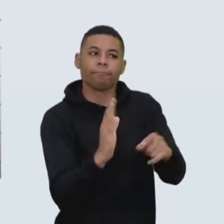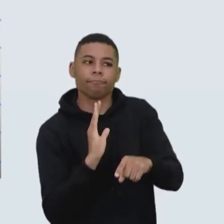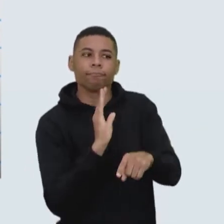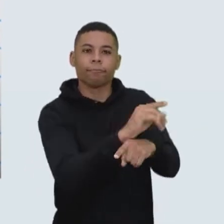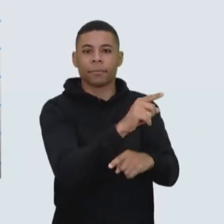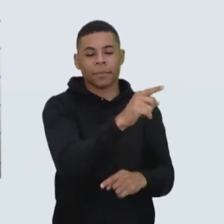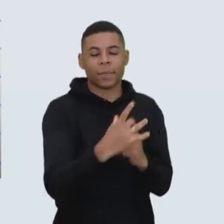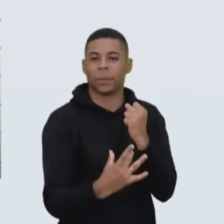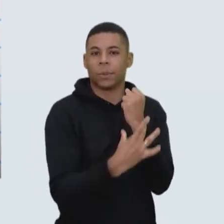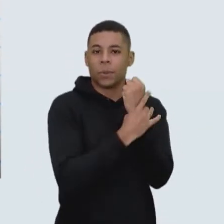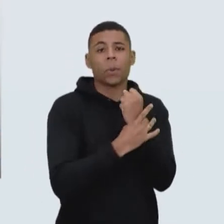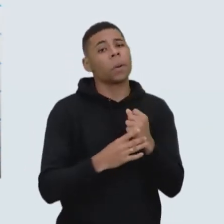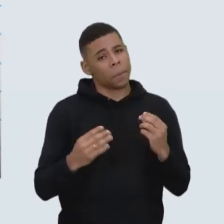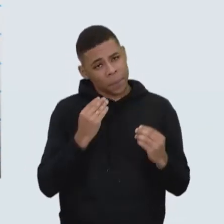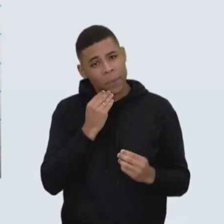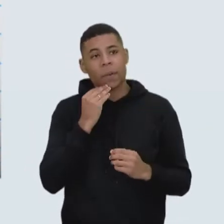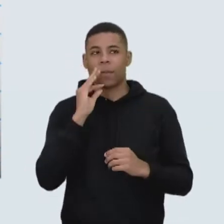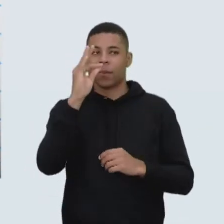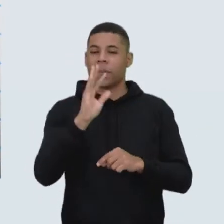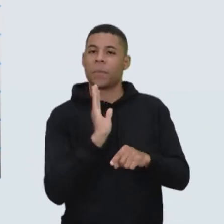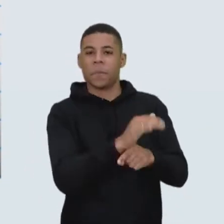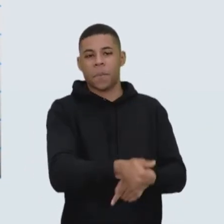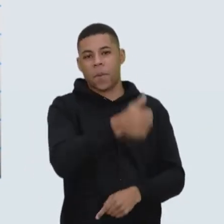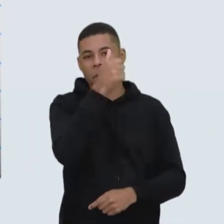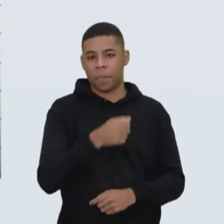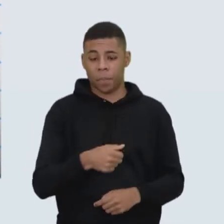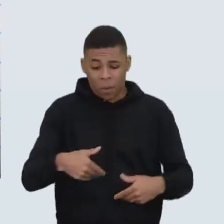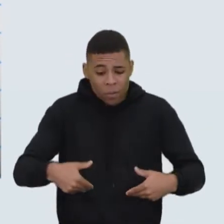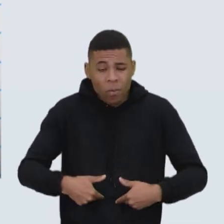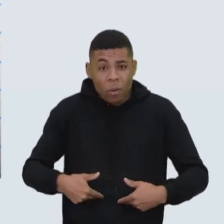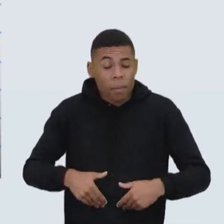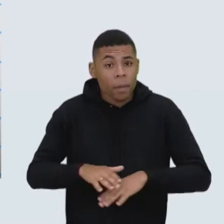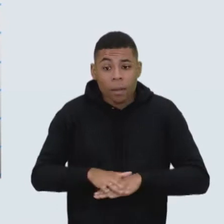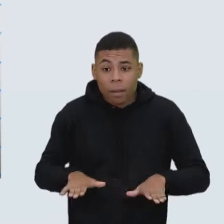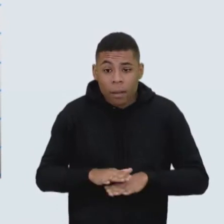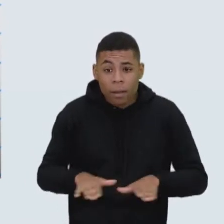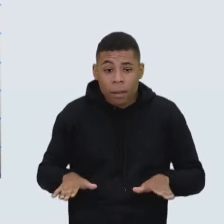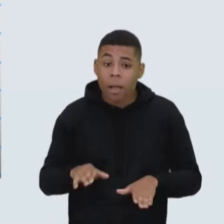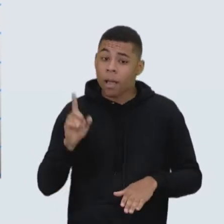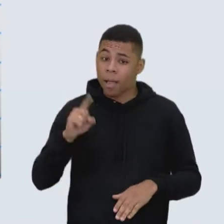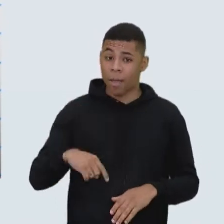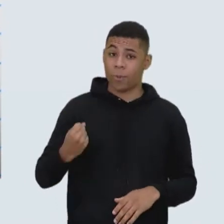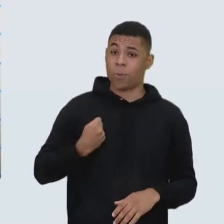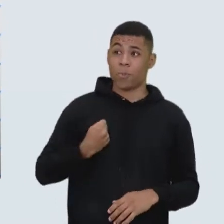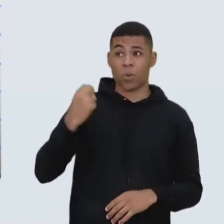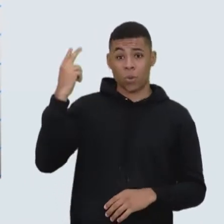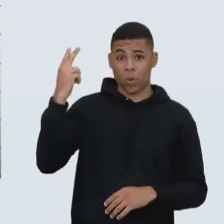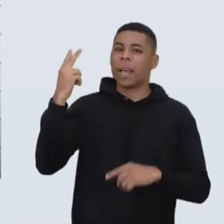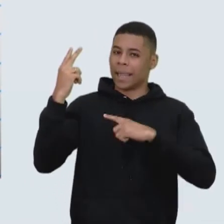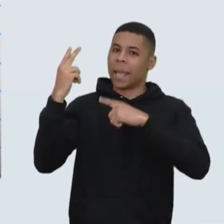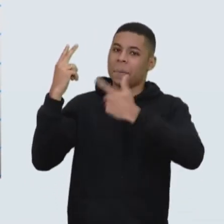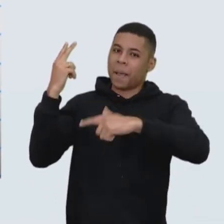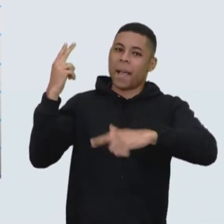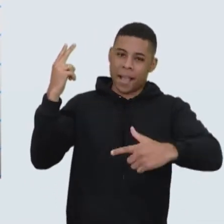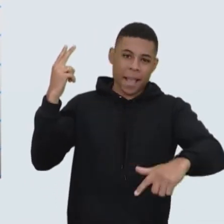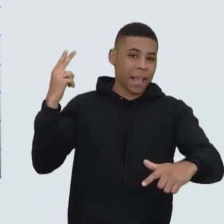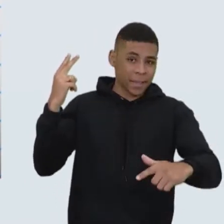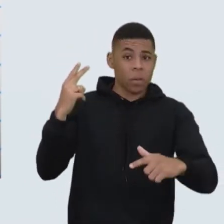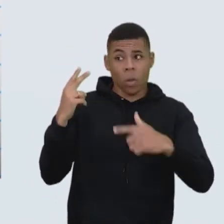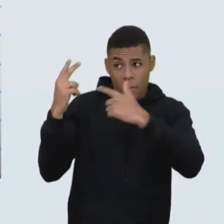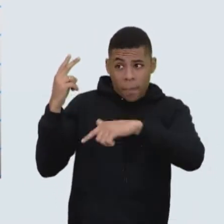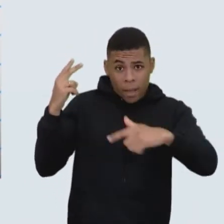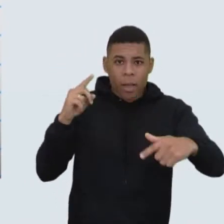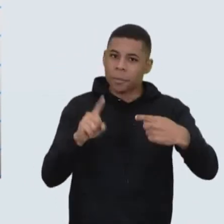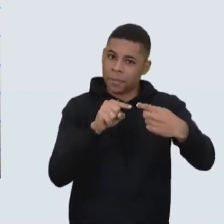devem mudar esse cenário. Acabar com a fome é apenas o segundo passo rumo a um mundo mais justo. Os outros